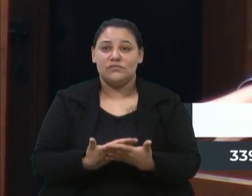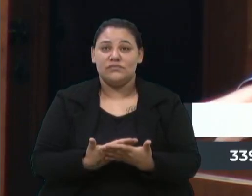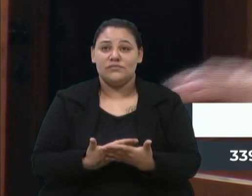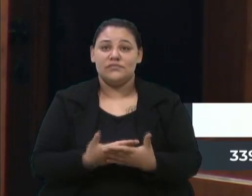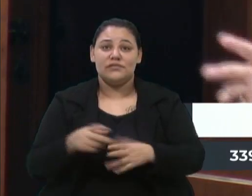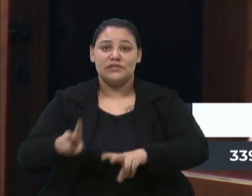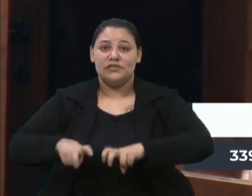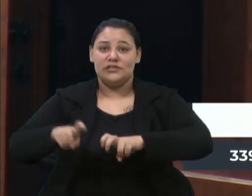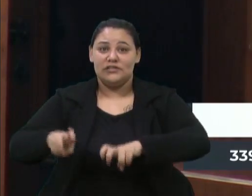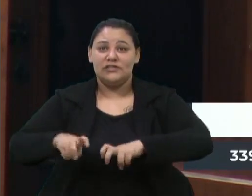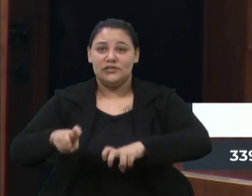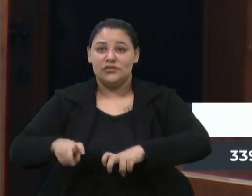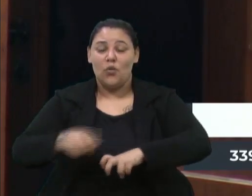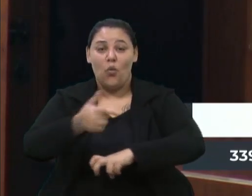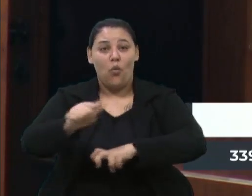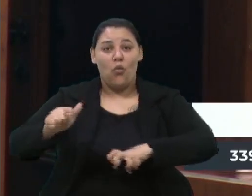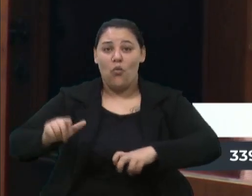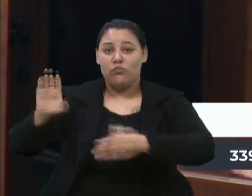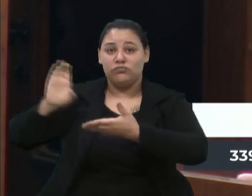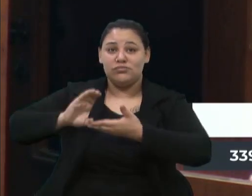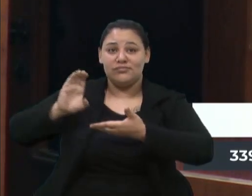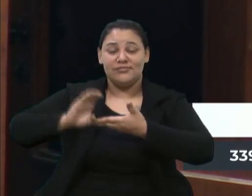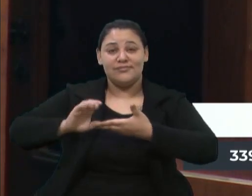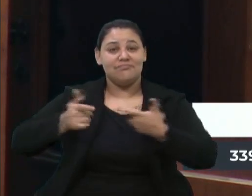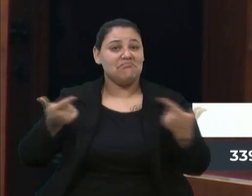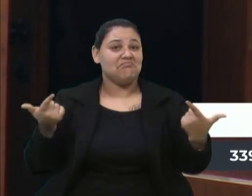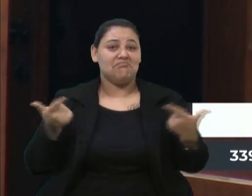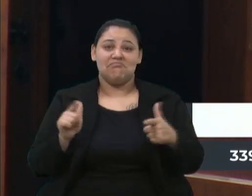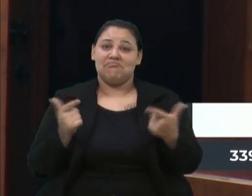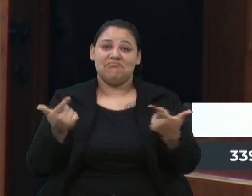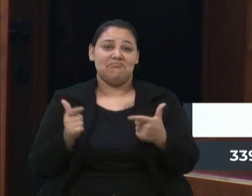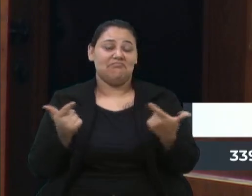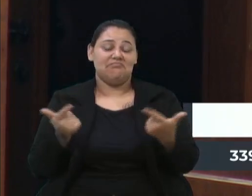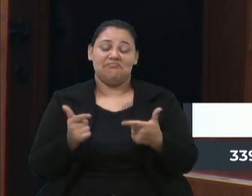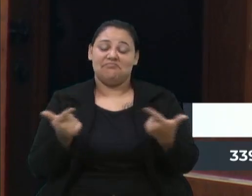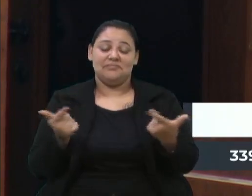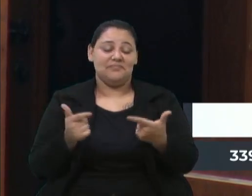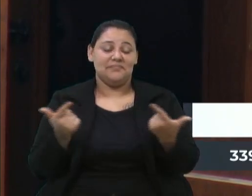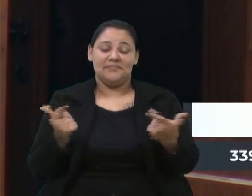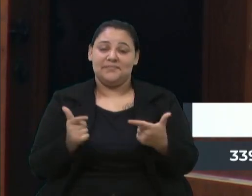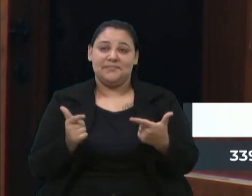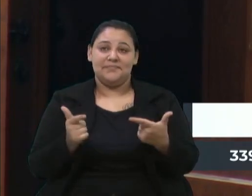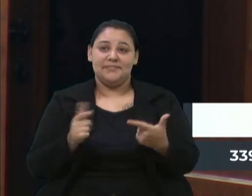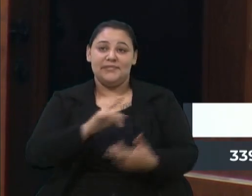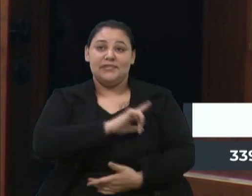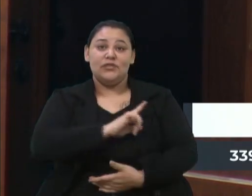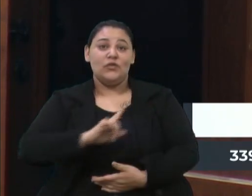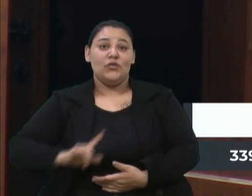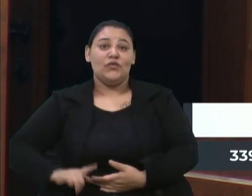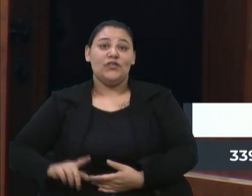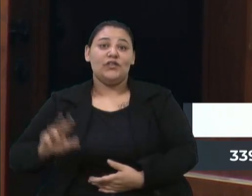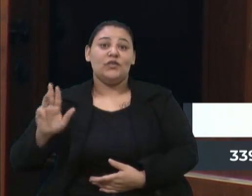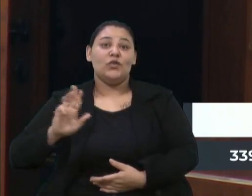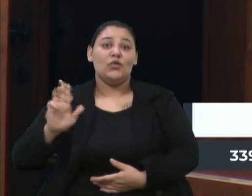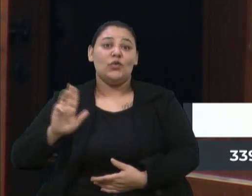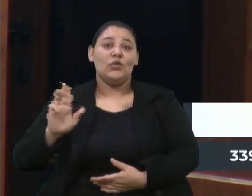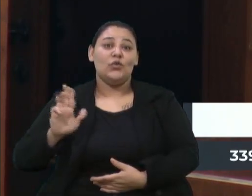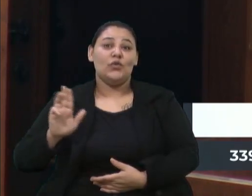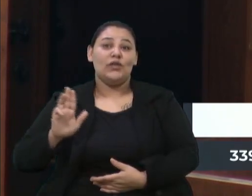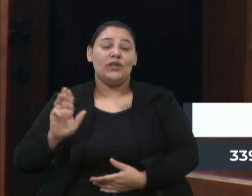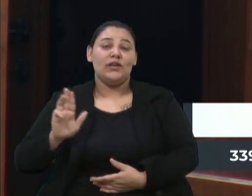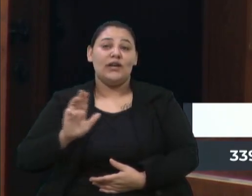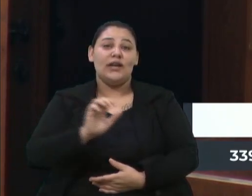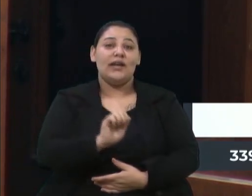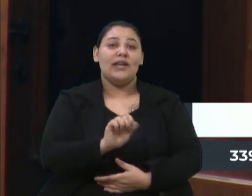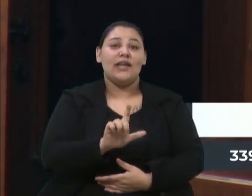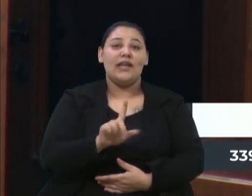ou outros recursos não tem né gente não tem e do governo Lula e Alckmin